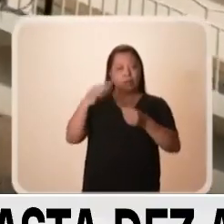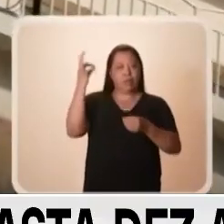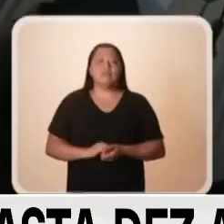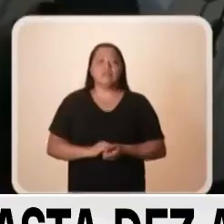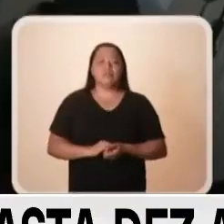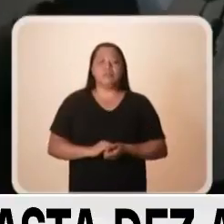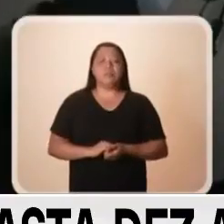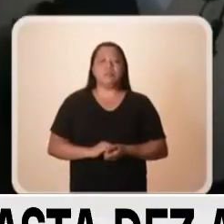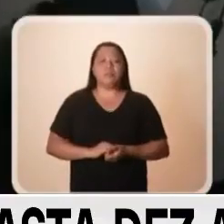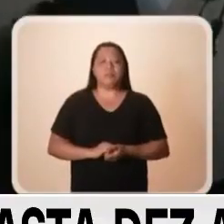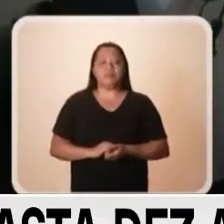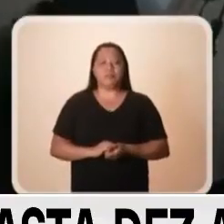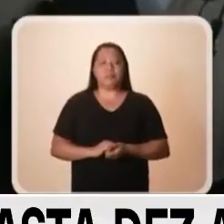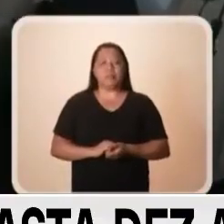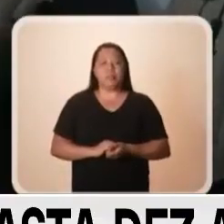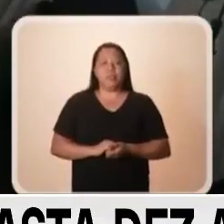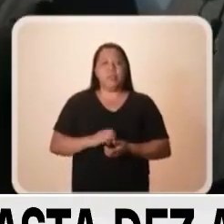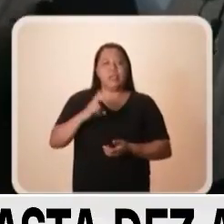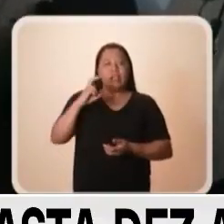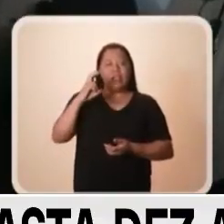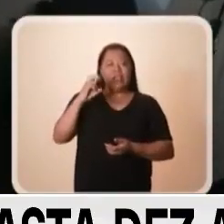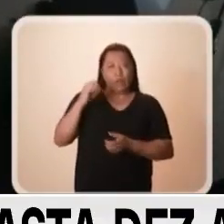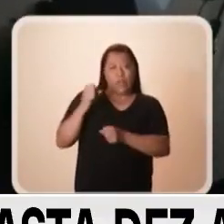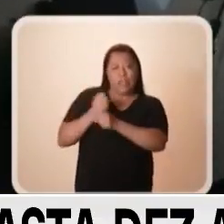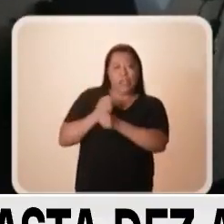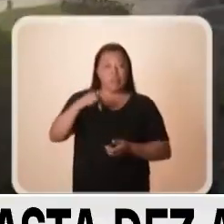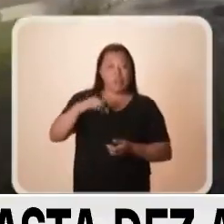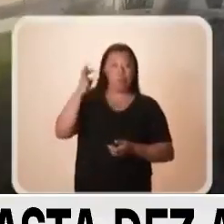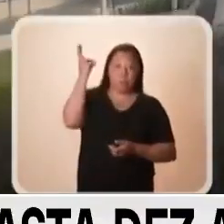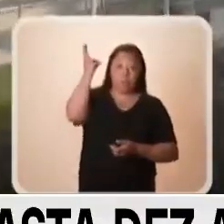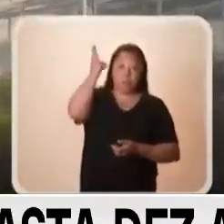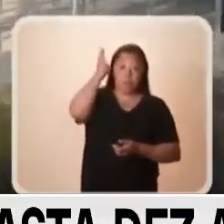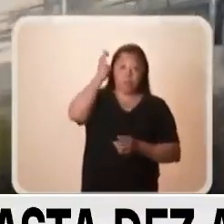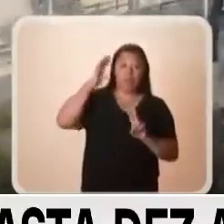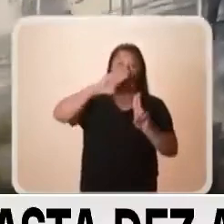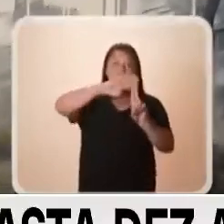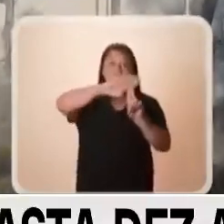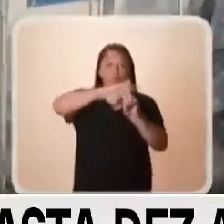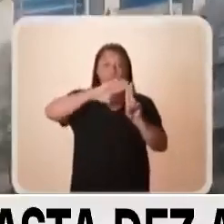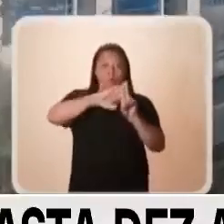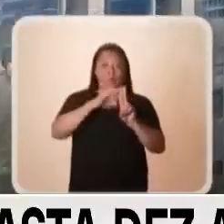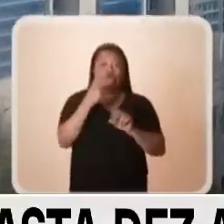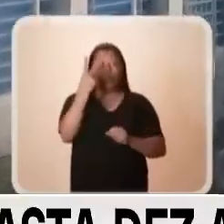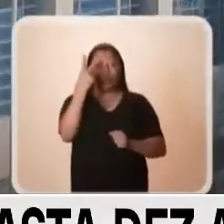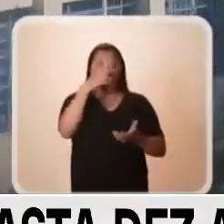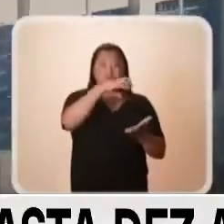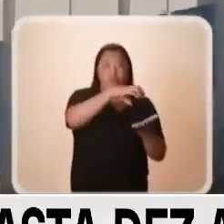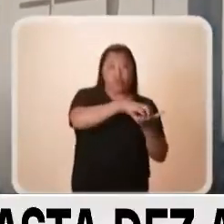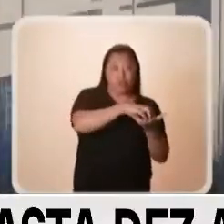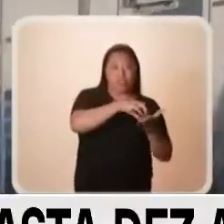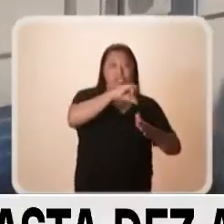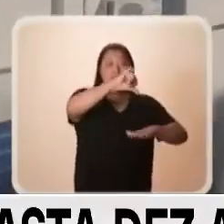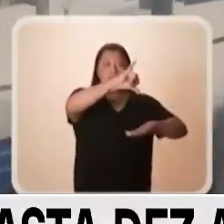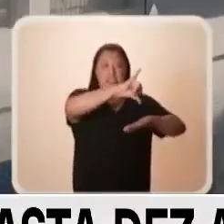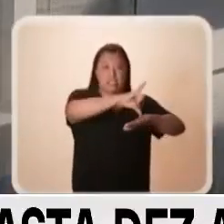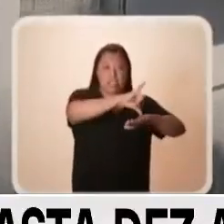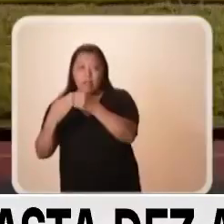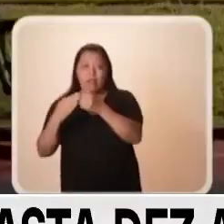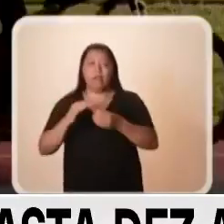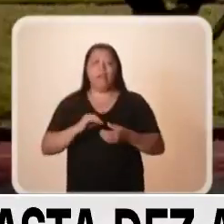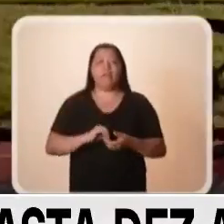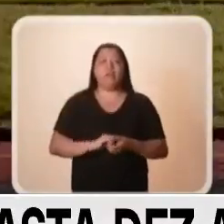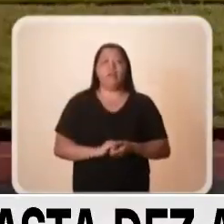São Paulo não é a primeira vez que um caso como esse acaba acontecendo acaba ocorrendo na UEPG Universidade de Ponta Grossa